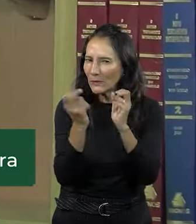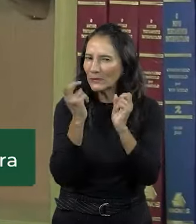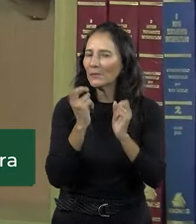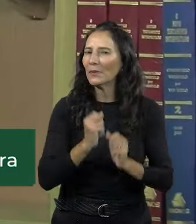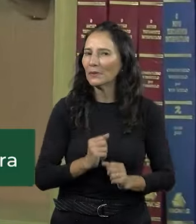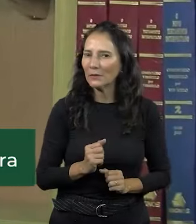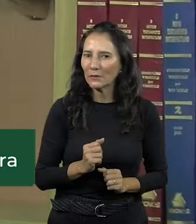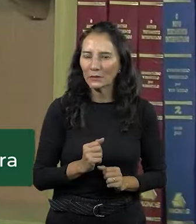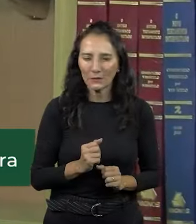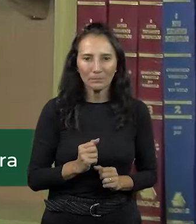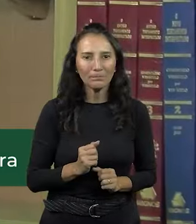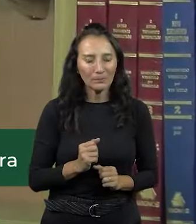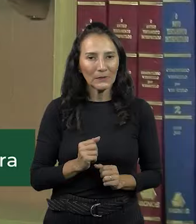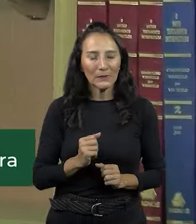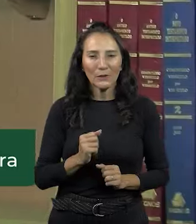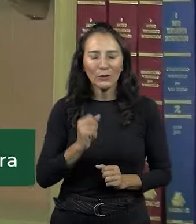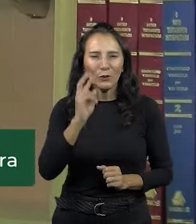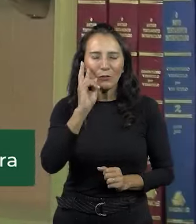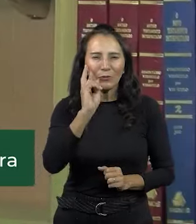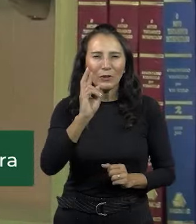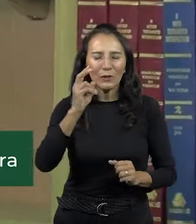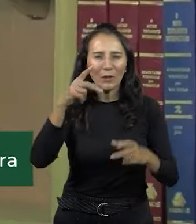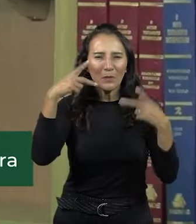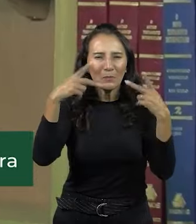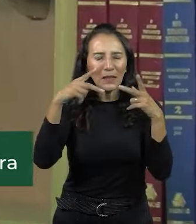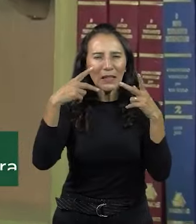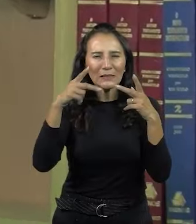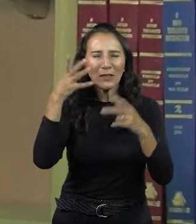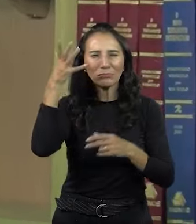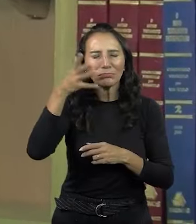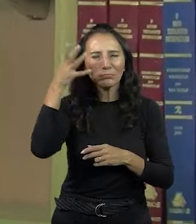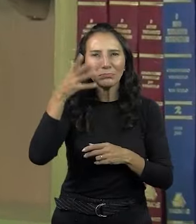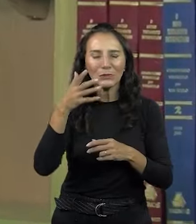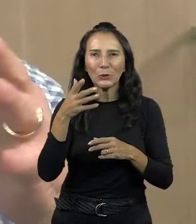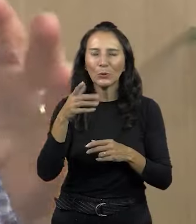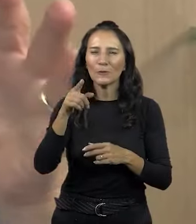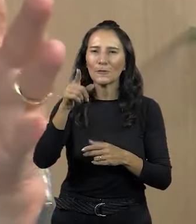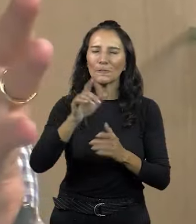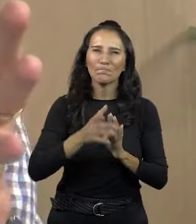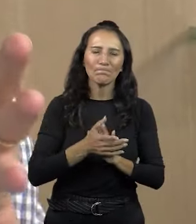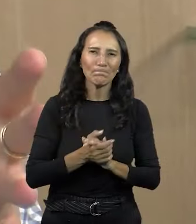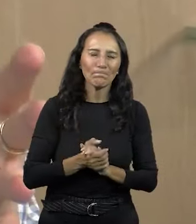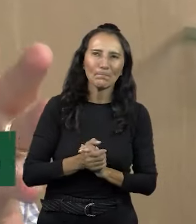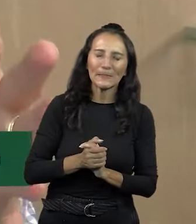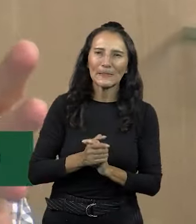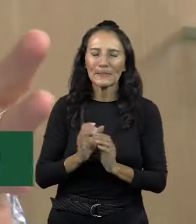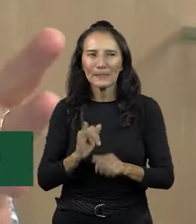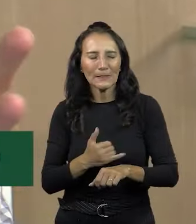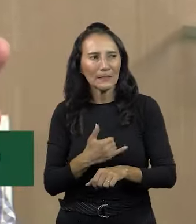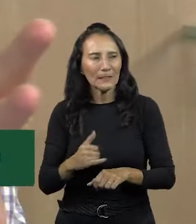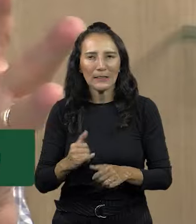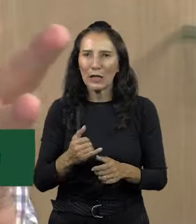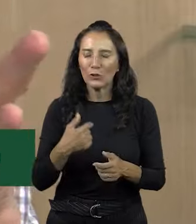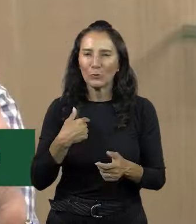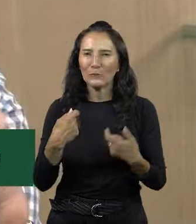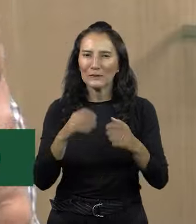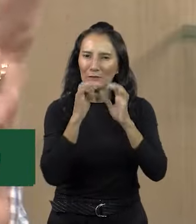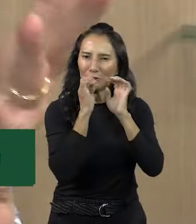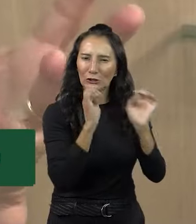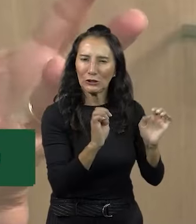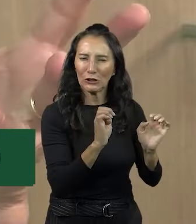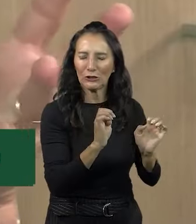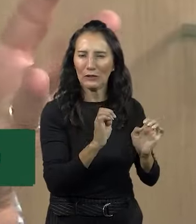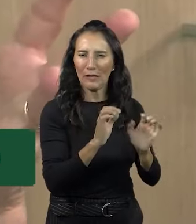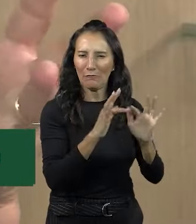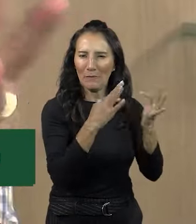os meus esforços para a salvação dos meus entes queridos não era fácil porque muitas vezes meus irmãos